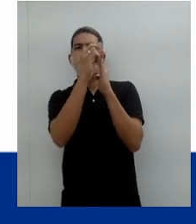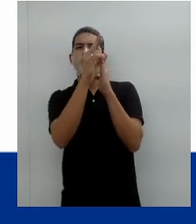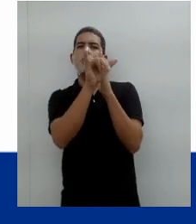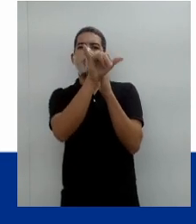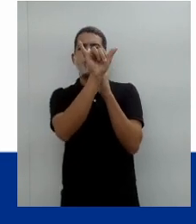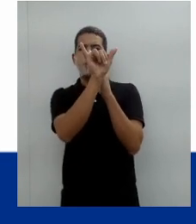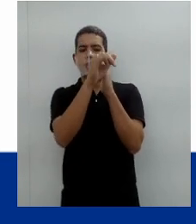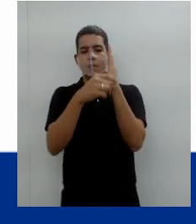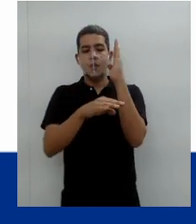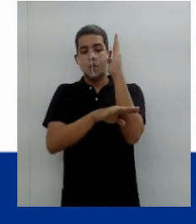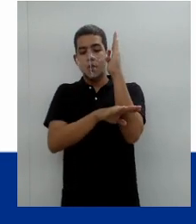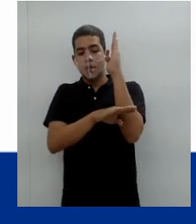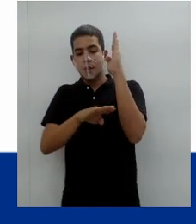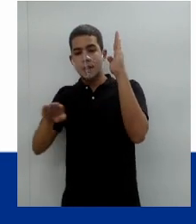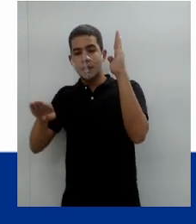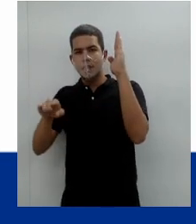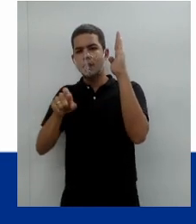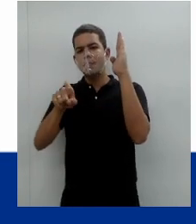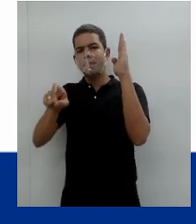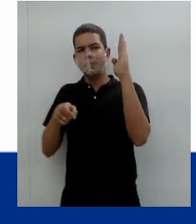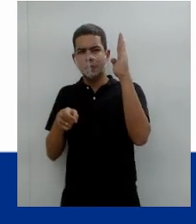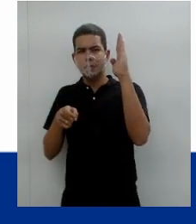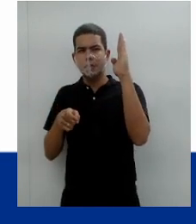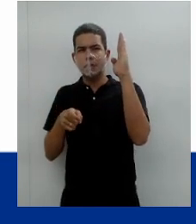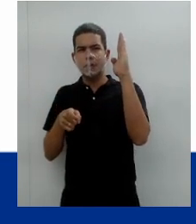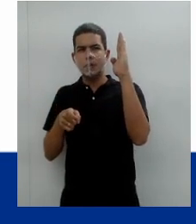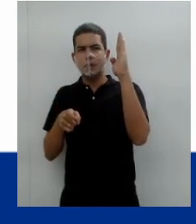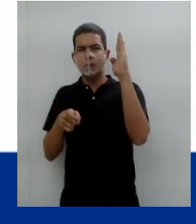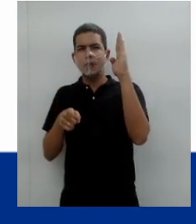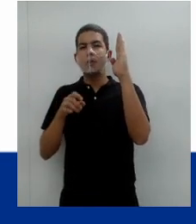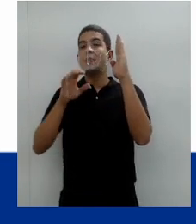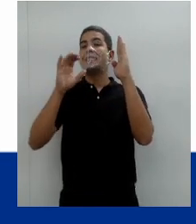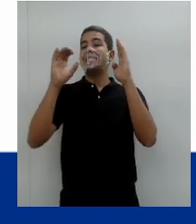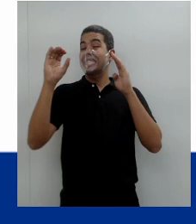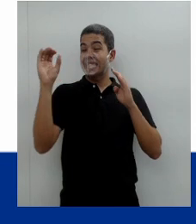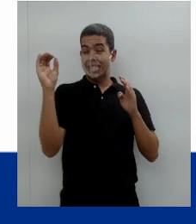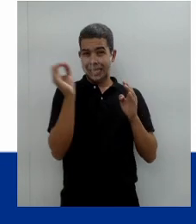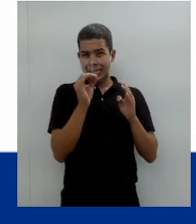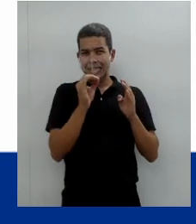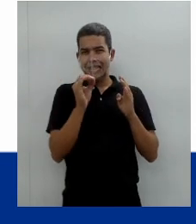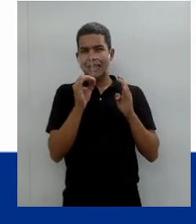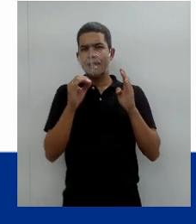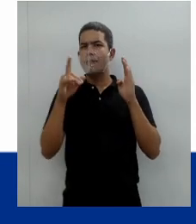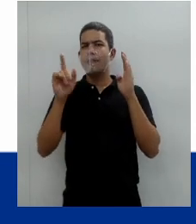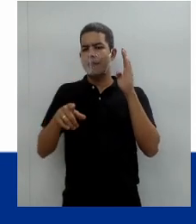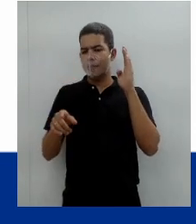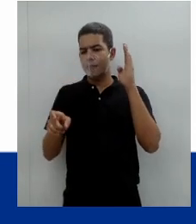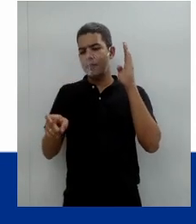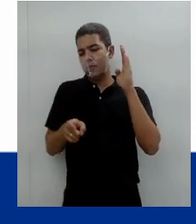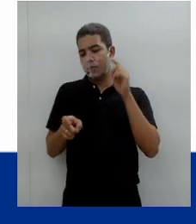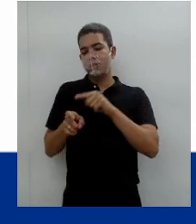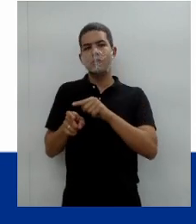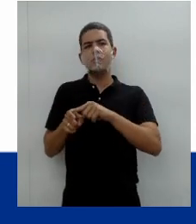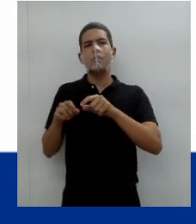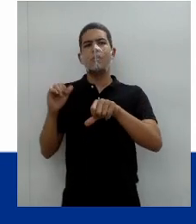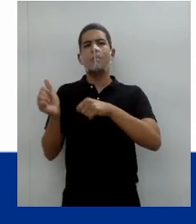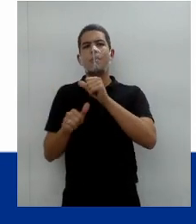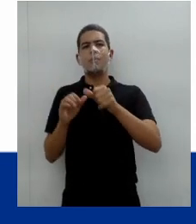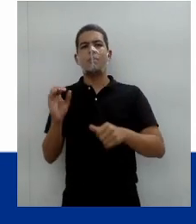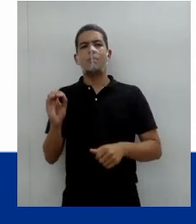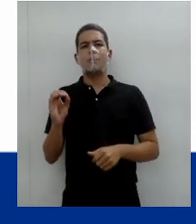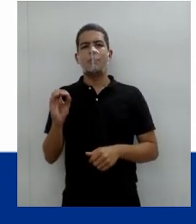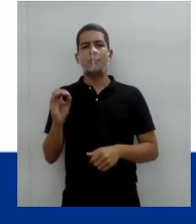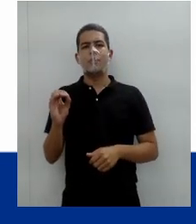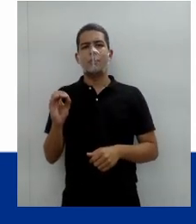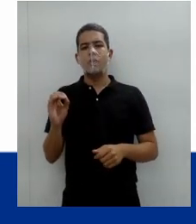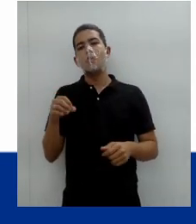Zerar o f de x é tornar esse valor do eixo y igual a zero, ou próximo de zero. E